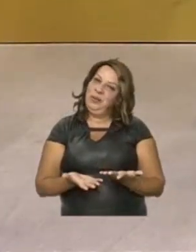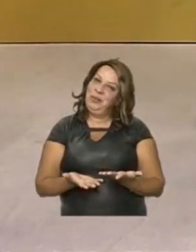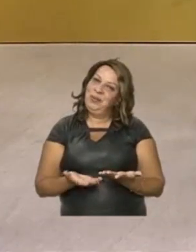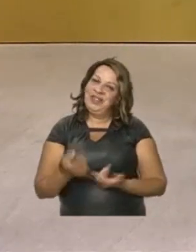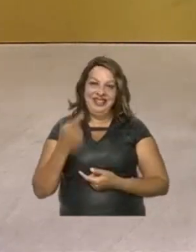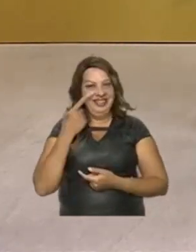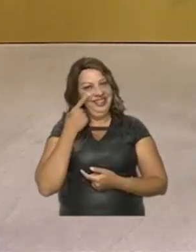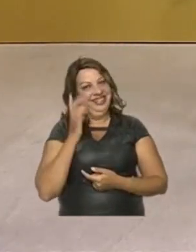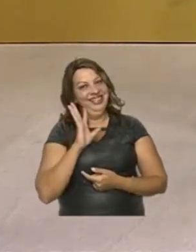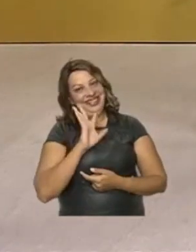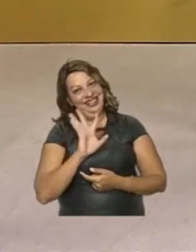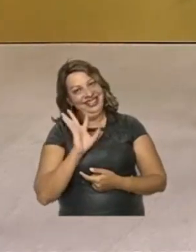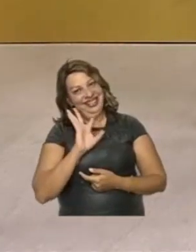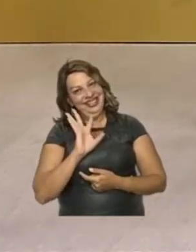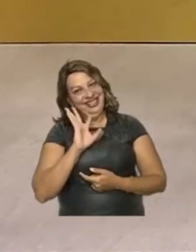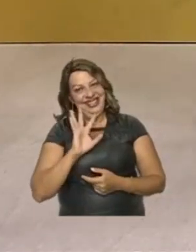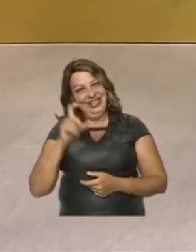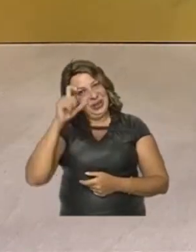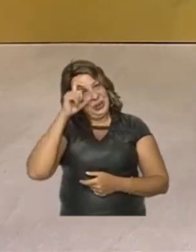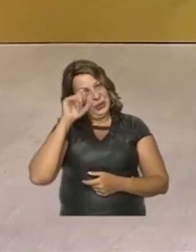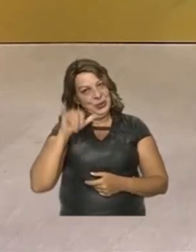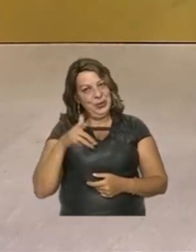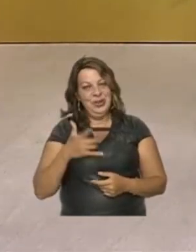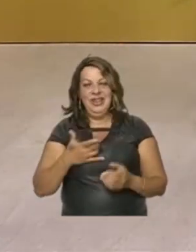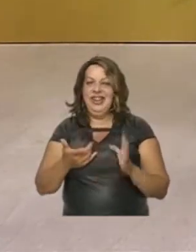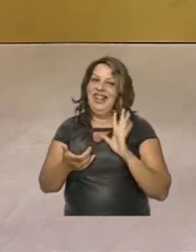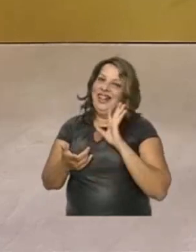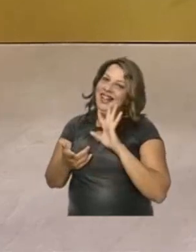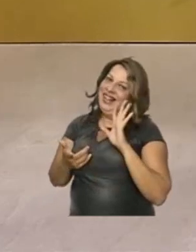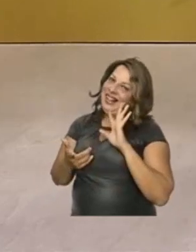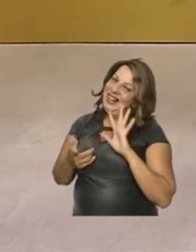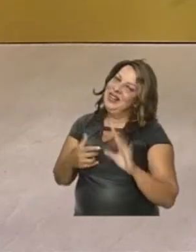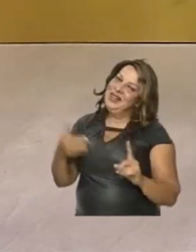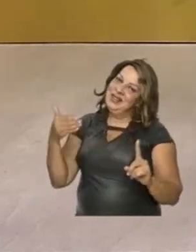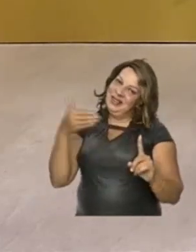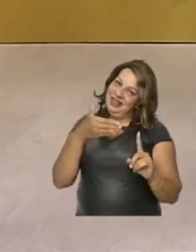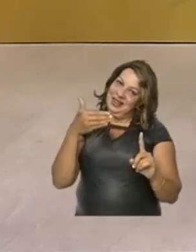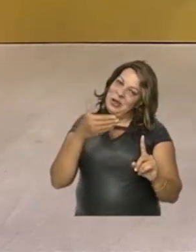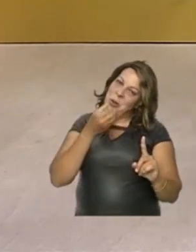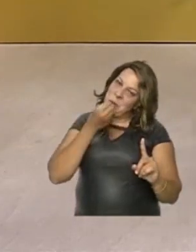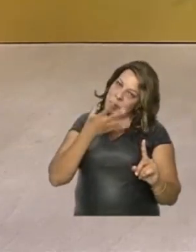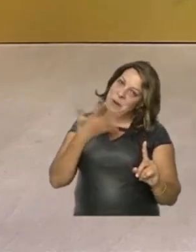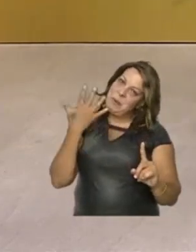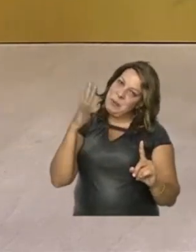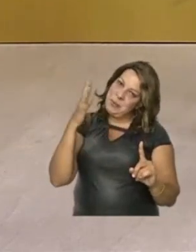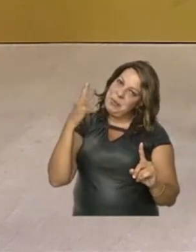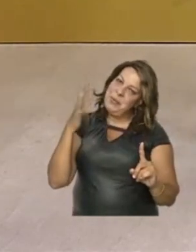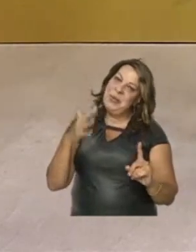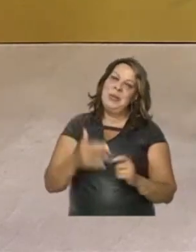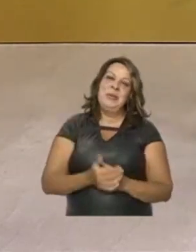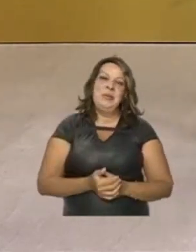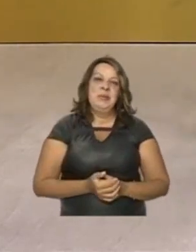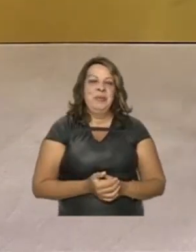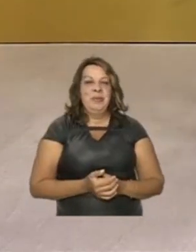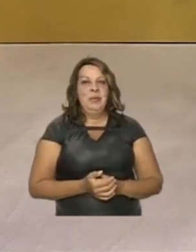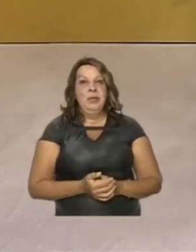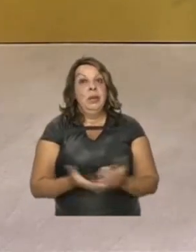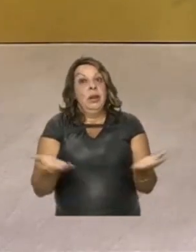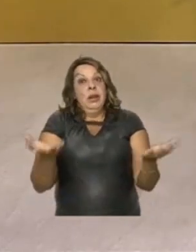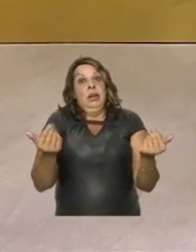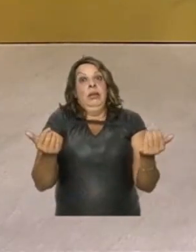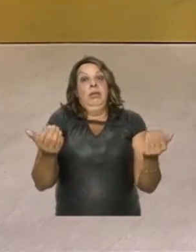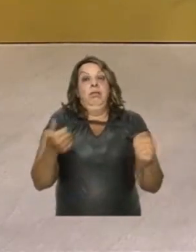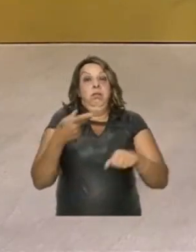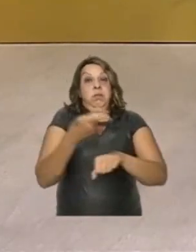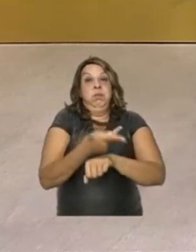Olha, que legal, hein, Júnior? Muito legal. Seu Francisco, faça bom uso desse prêmio, tá certo? Parabéns. É isso aí. Agora, ó, vamos de